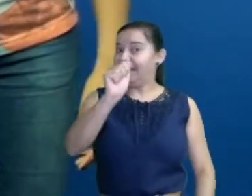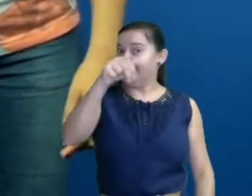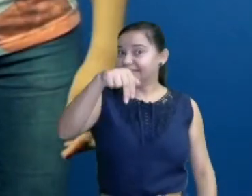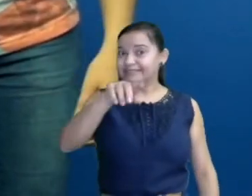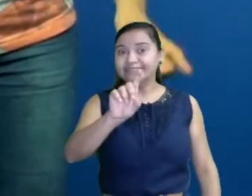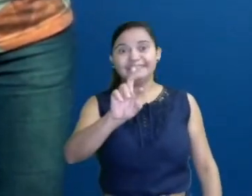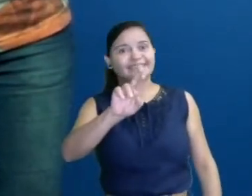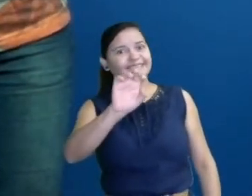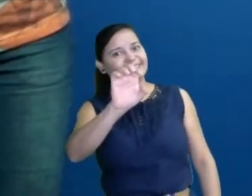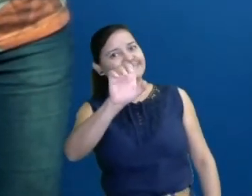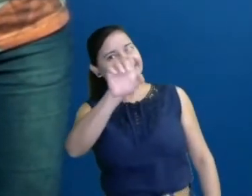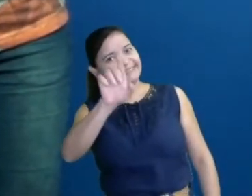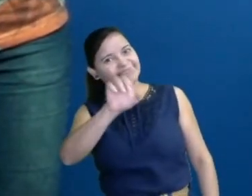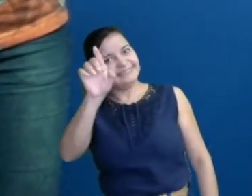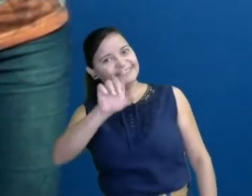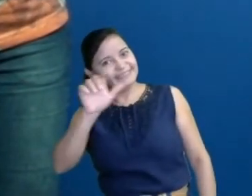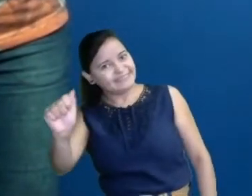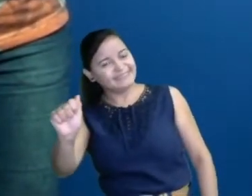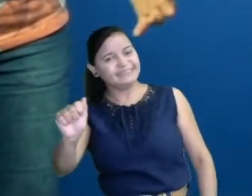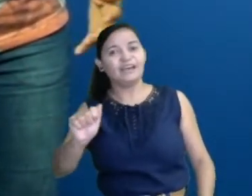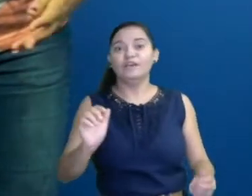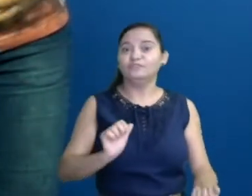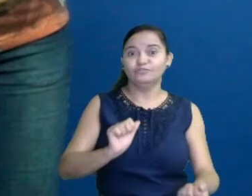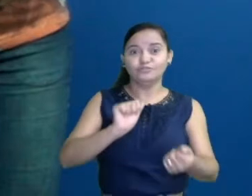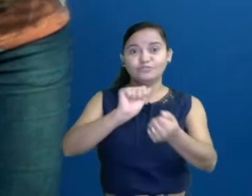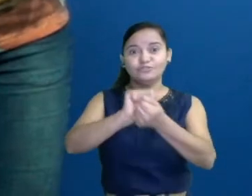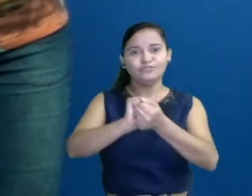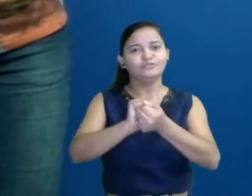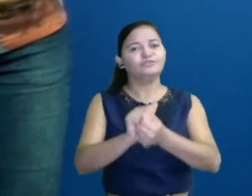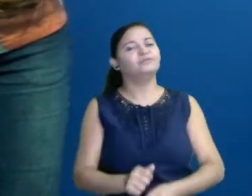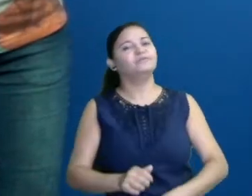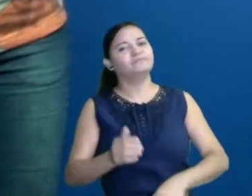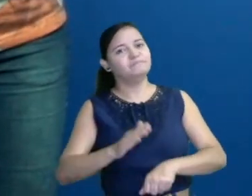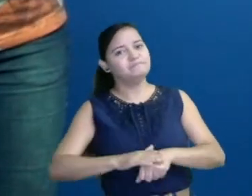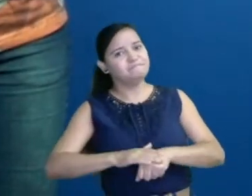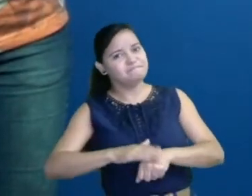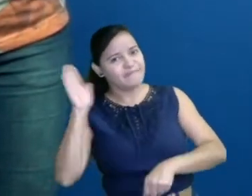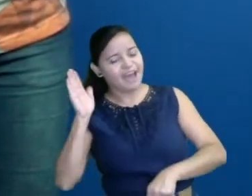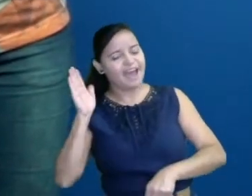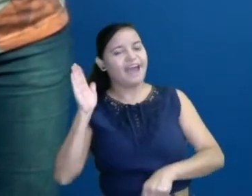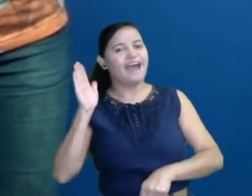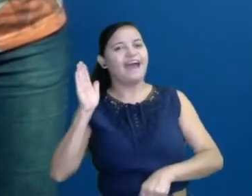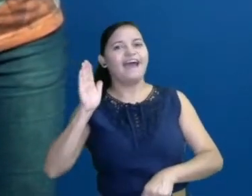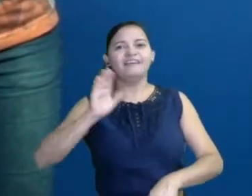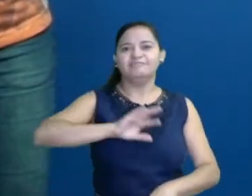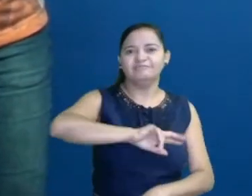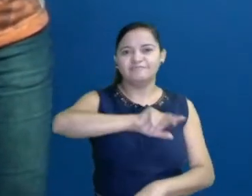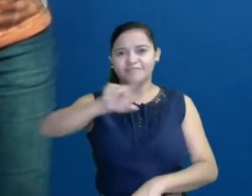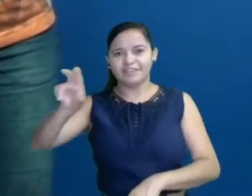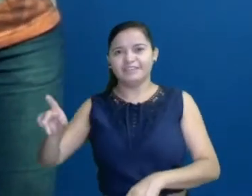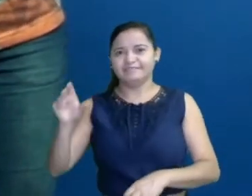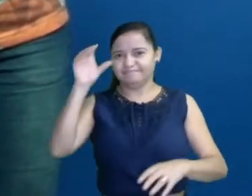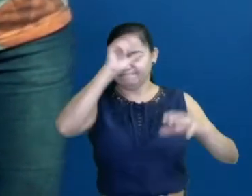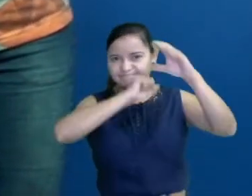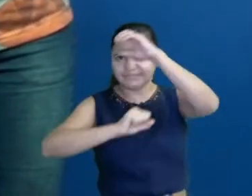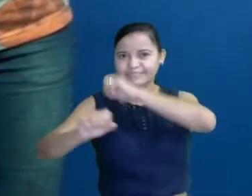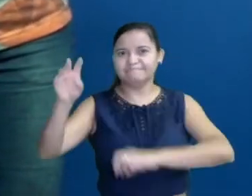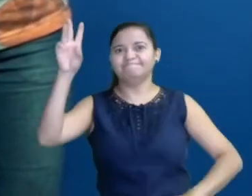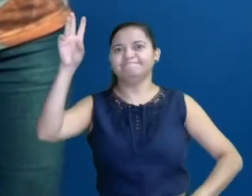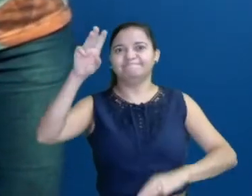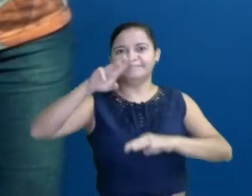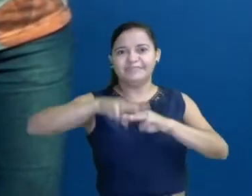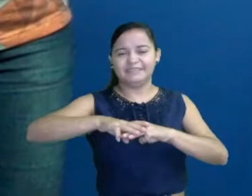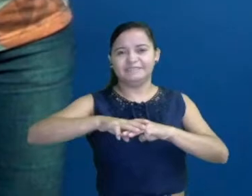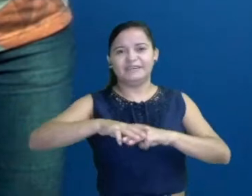Andressa Sacramento vamos trabalhar juntos mais um momento as aulas de matemática eu